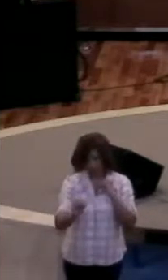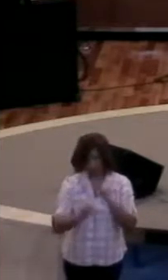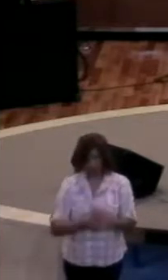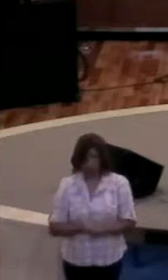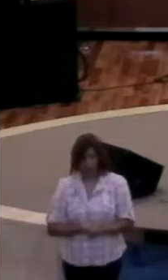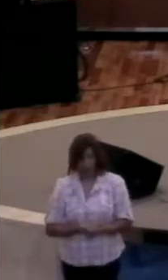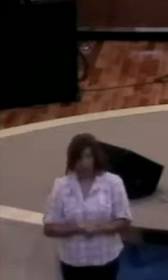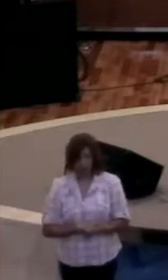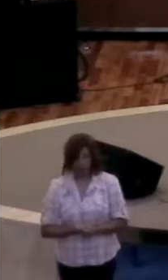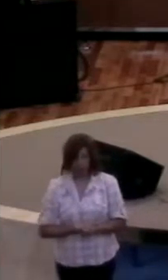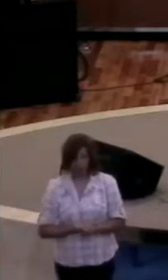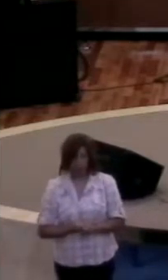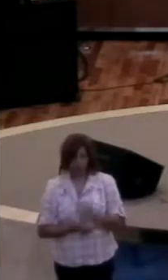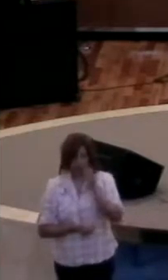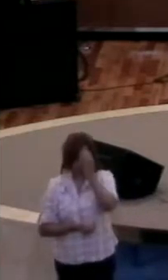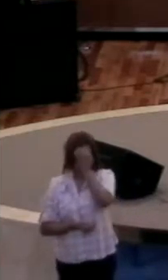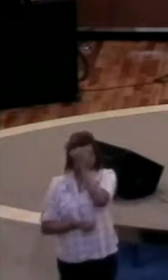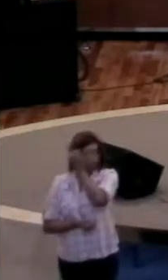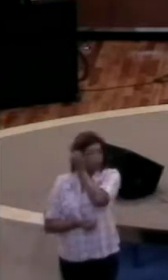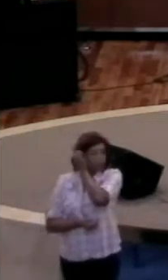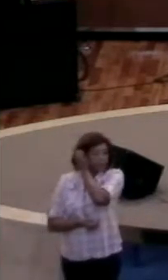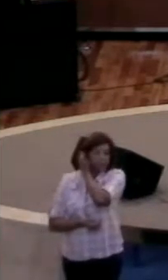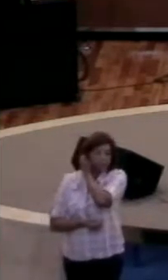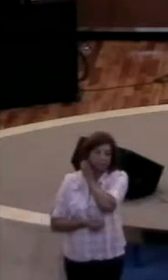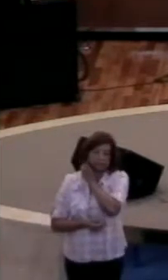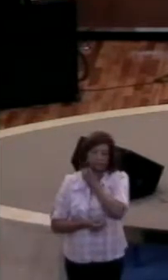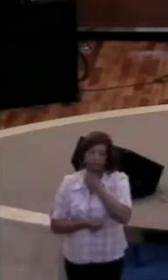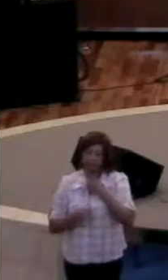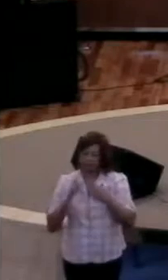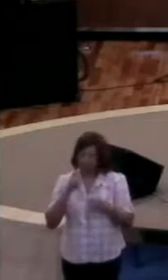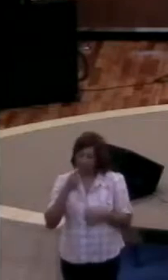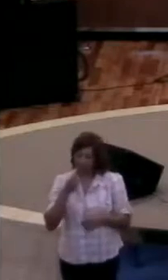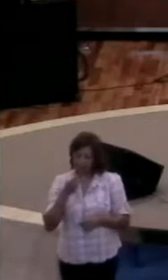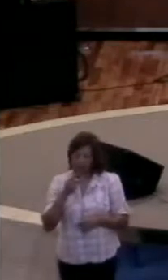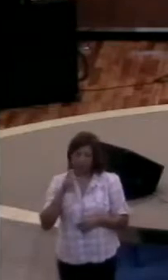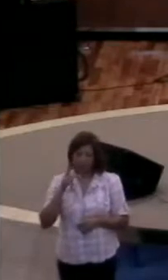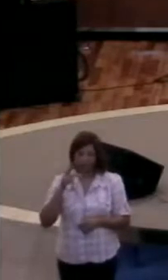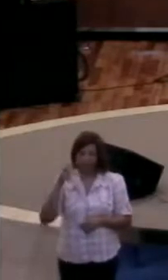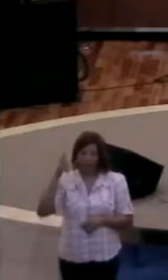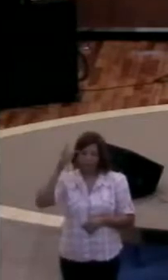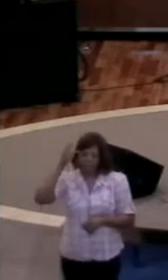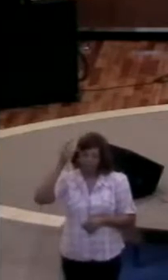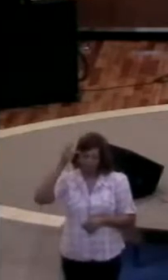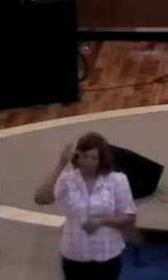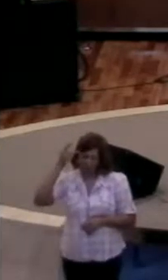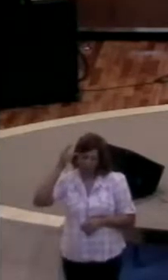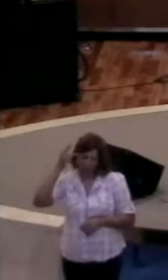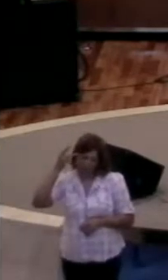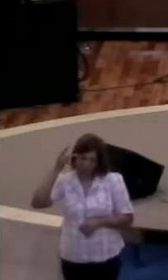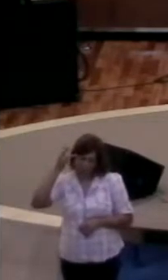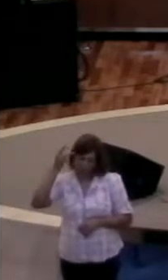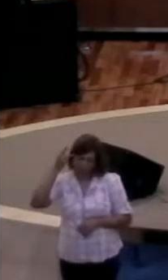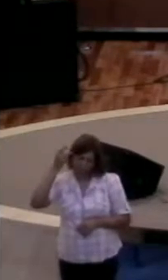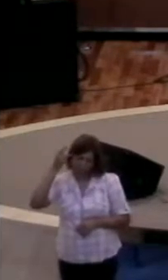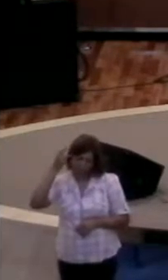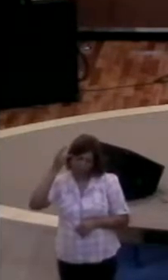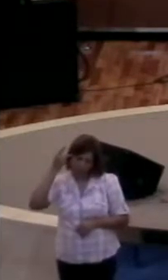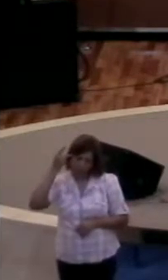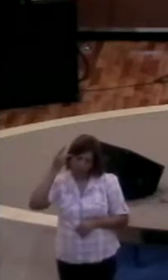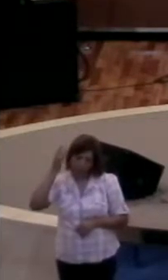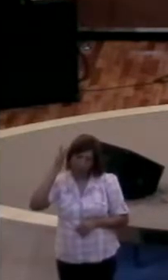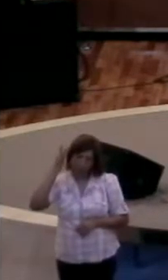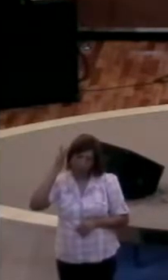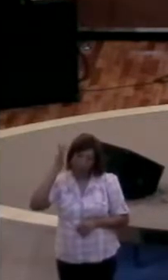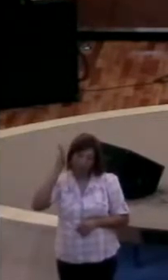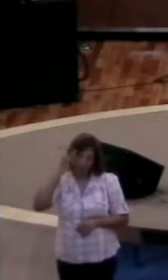favor, me entenda. Esse provérbio é citado pelos chineses que professam a religião Shaolin, que é